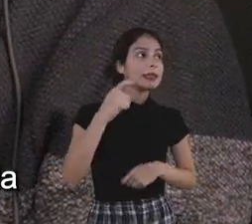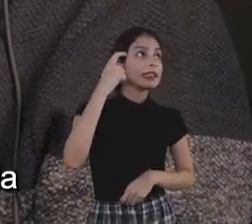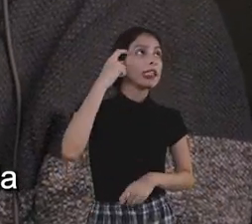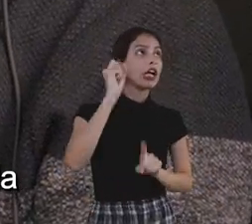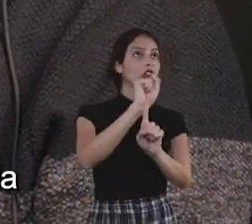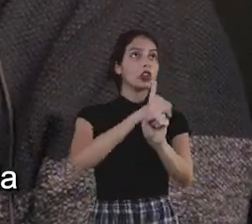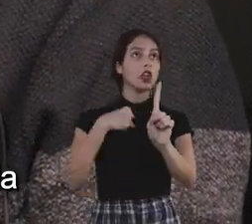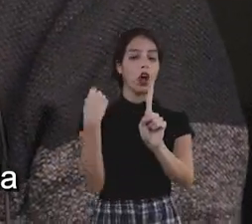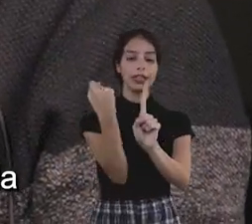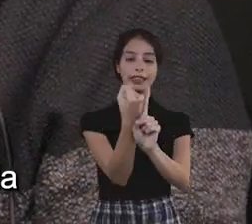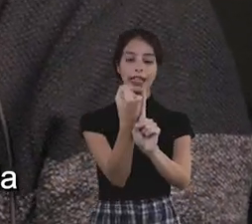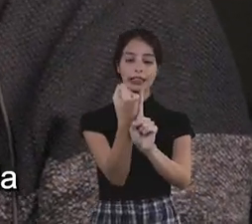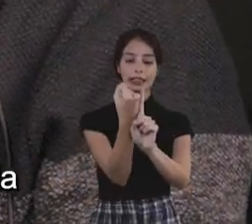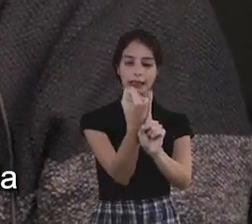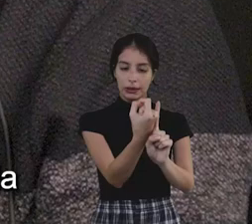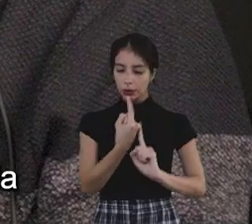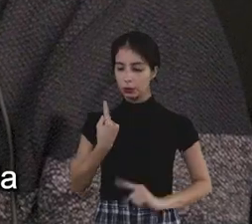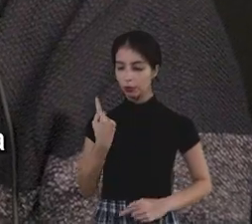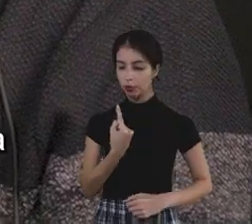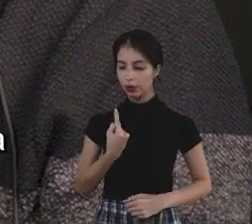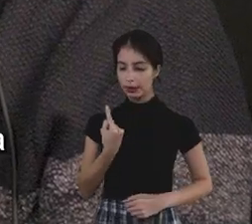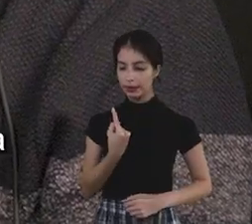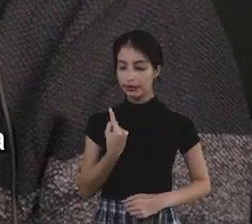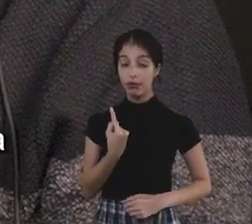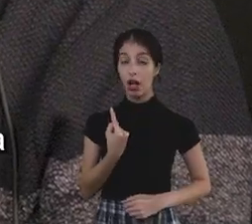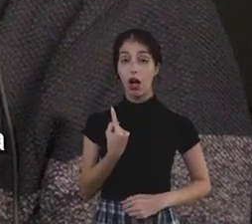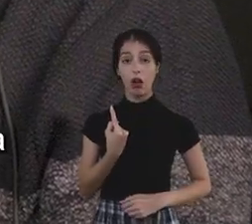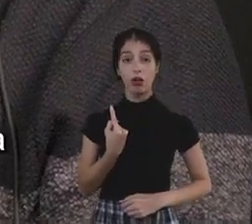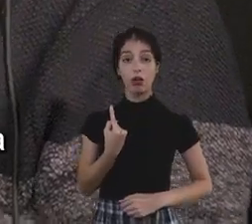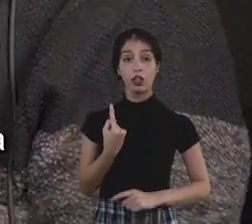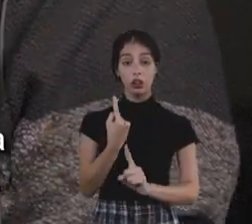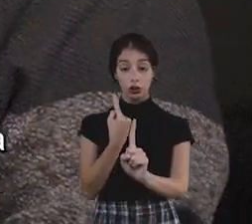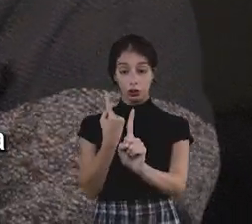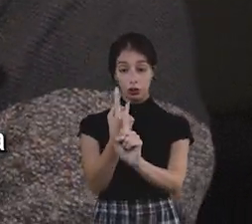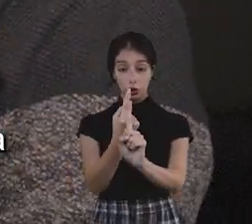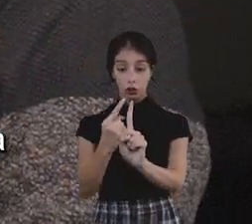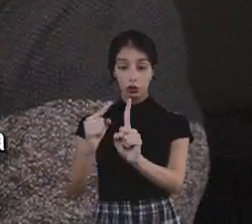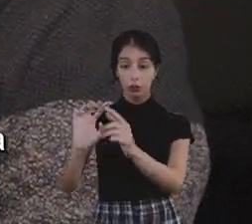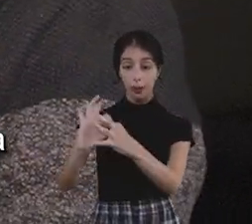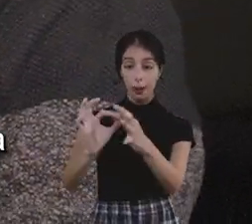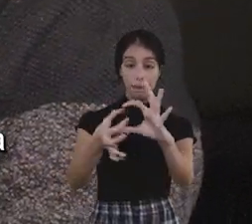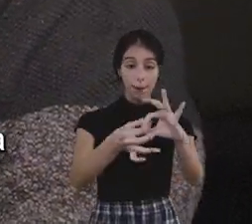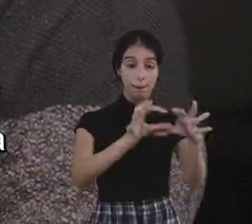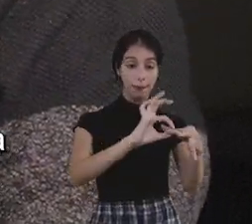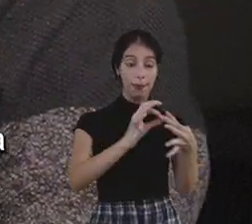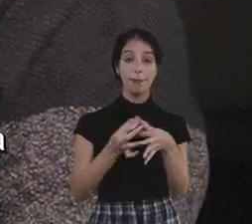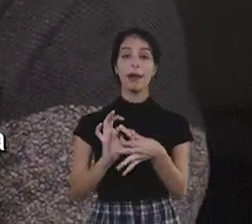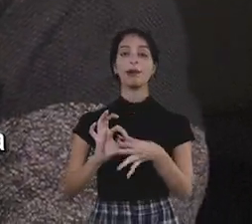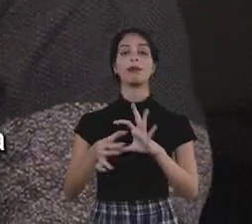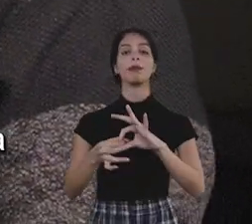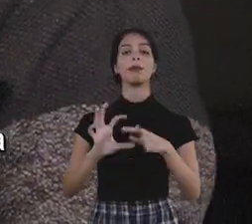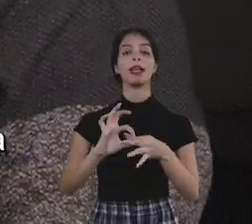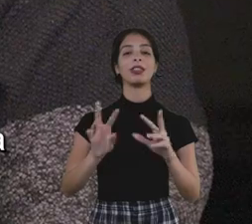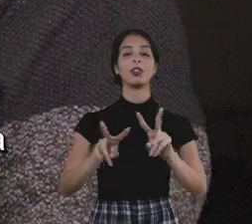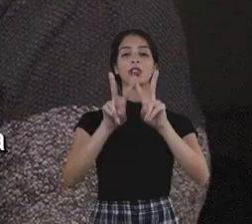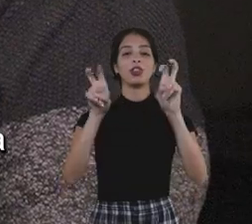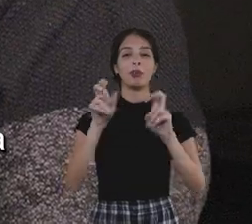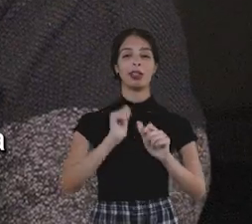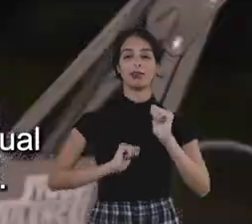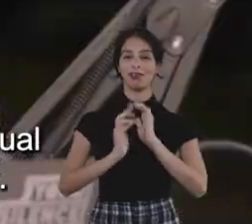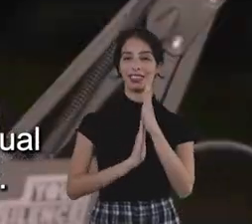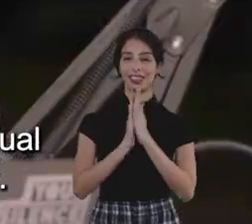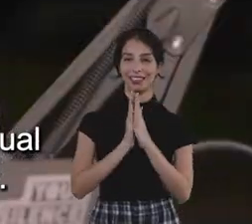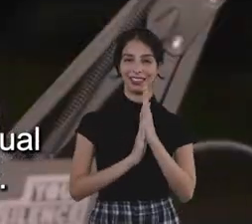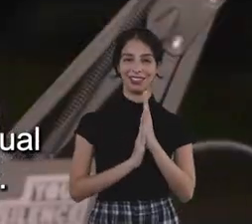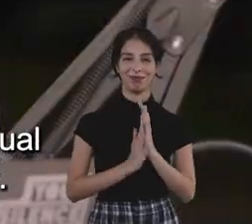uma uma sociedade solitária na relação com a ansiedade passar a ser uma sociedade solidária bacana no trato com a